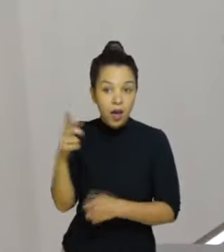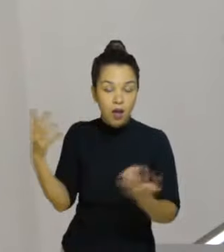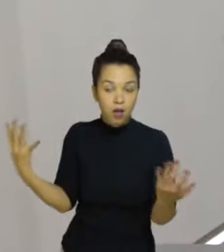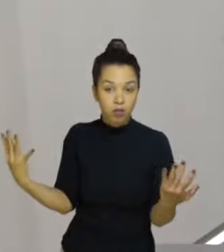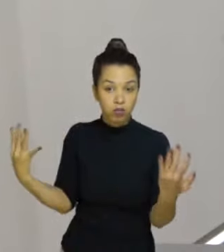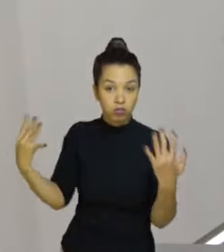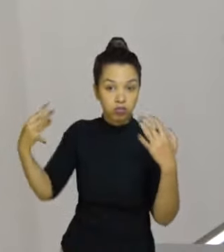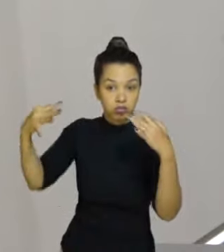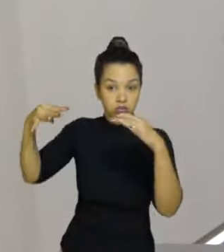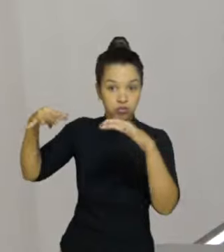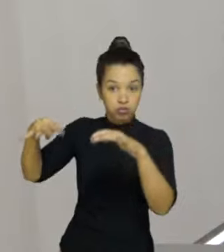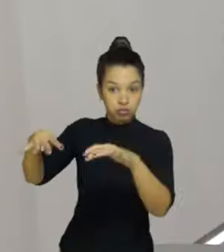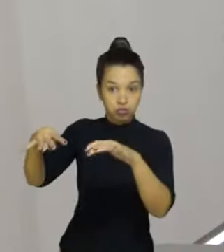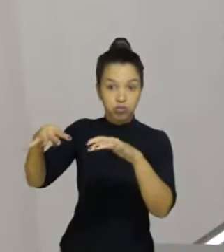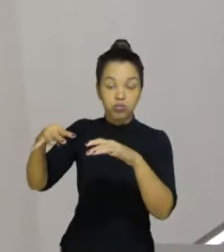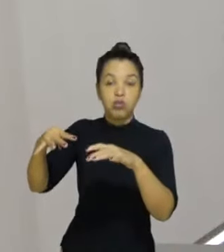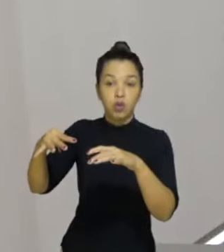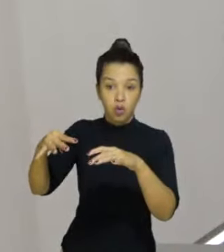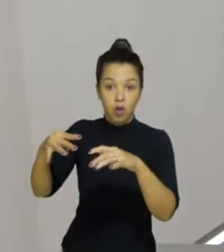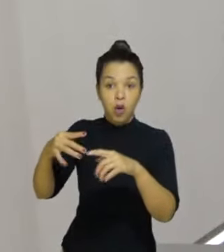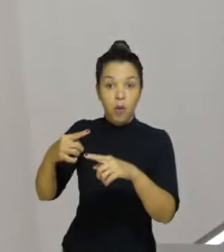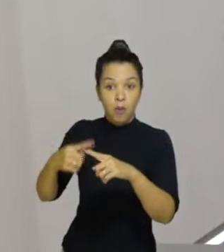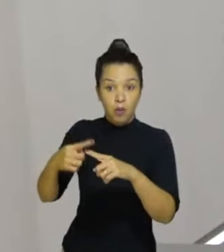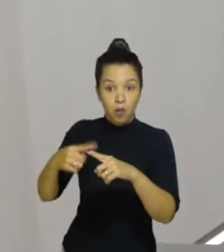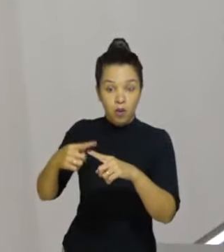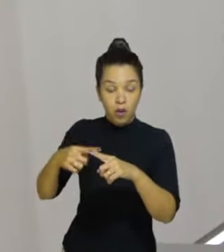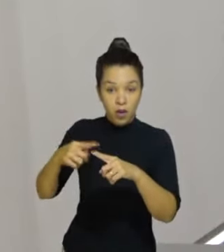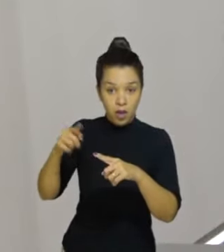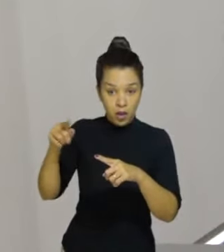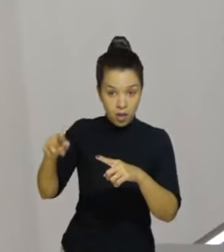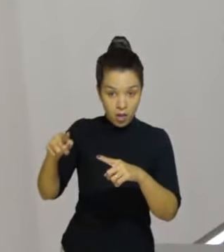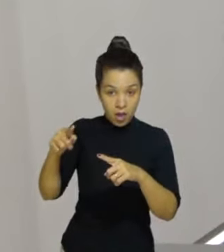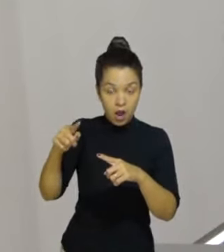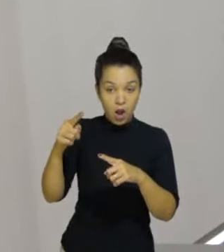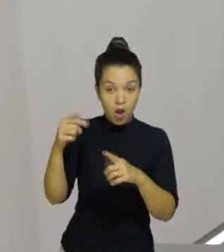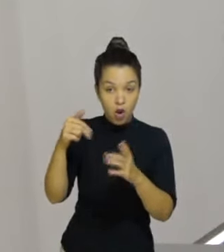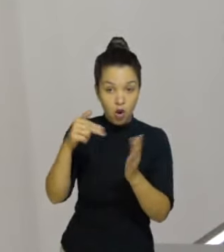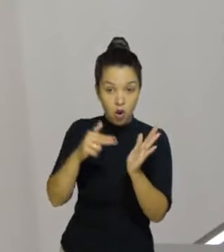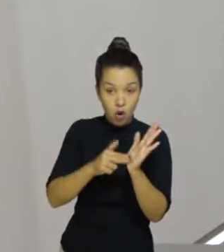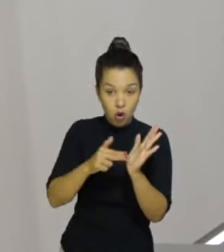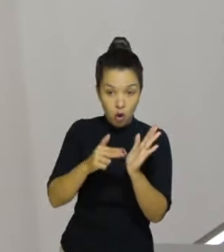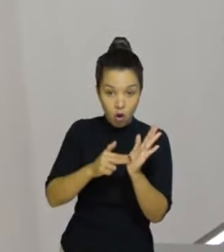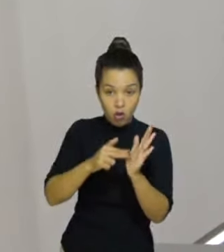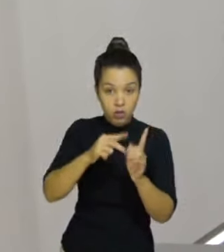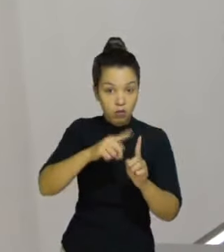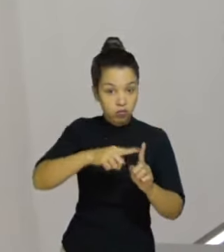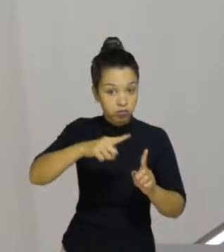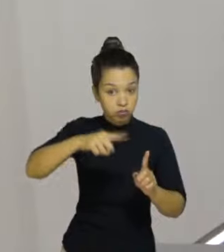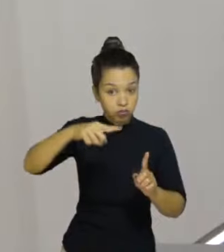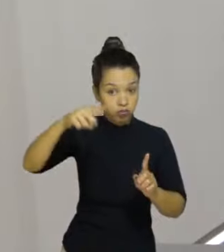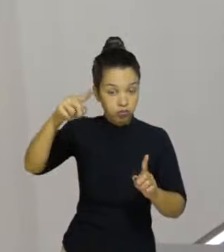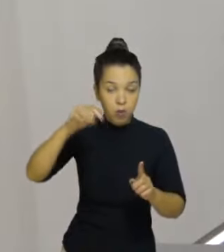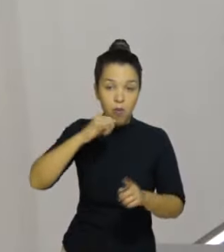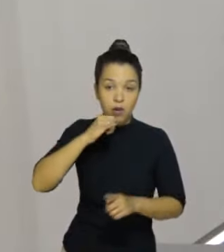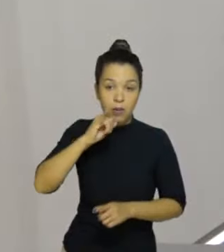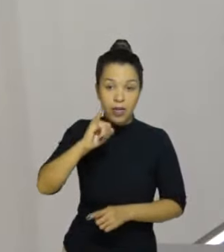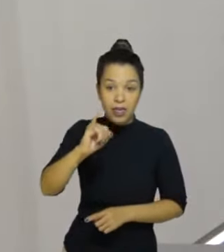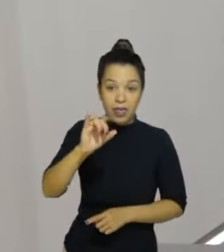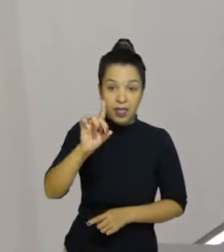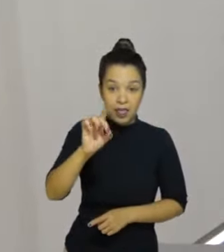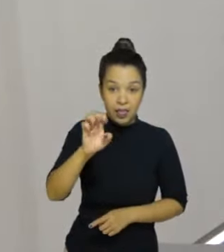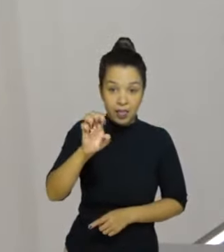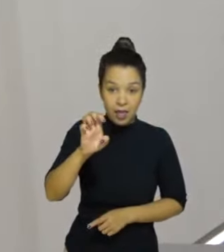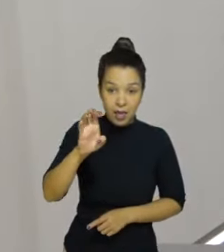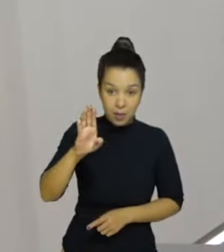em avaliações, como o IDEB, o Índice de Desenvolvimento da Educação Básica,